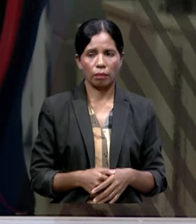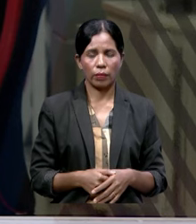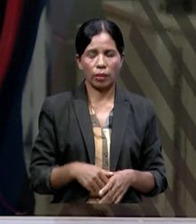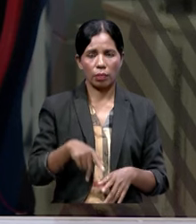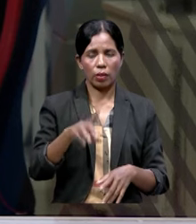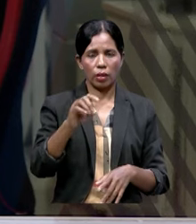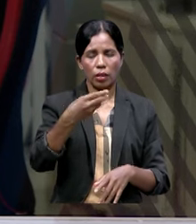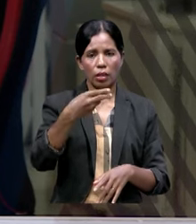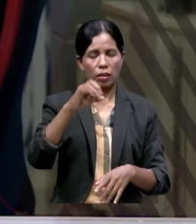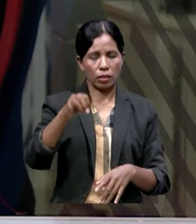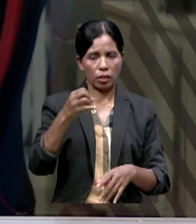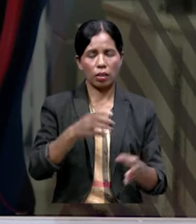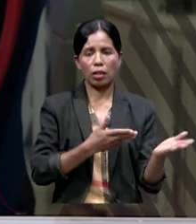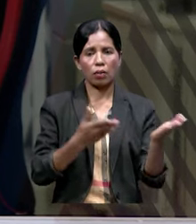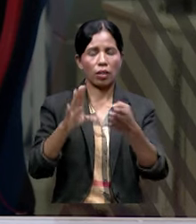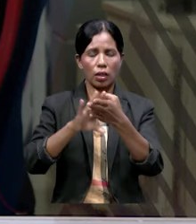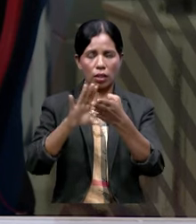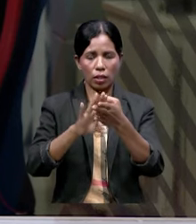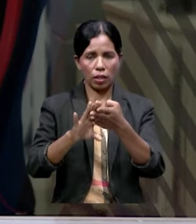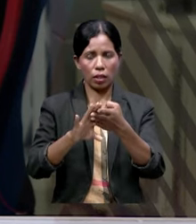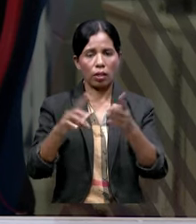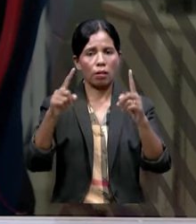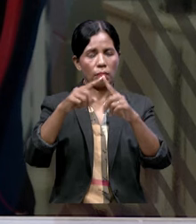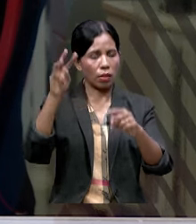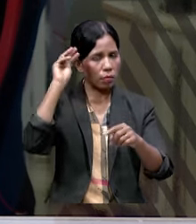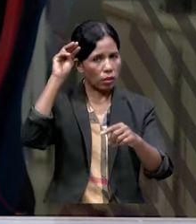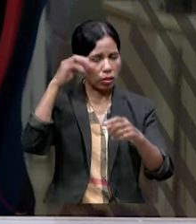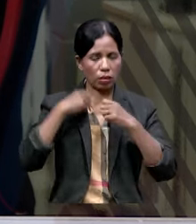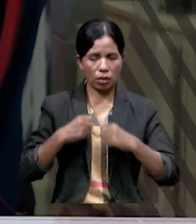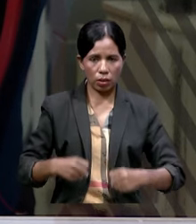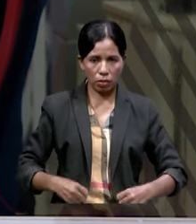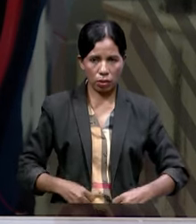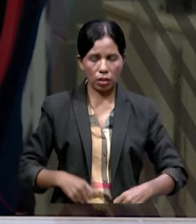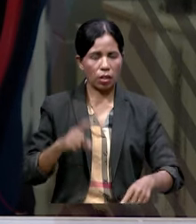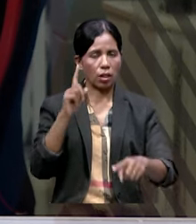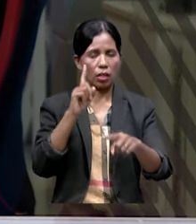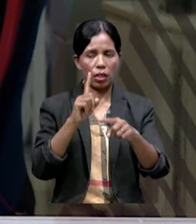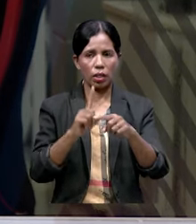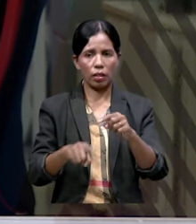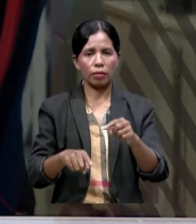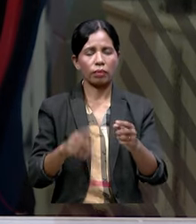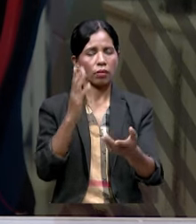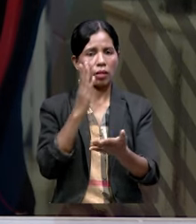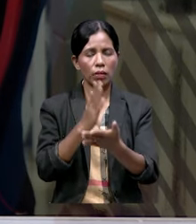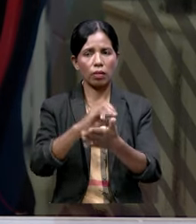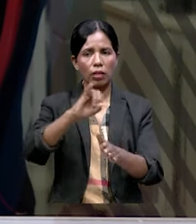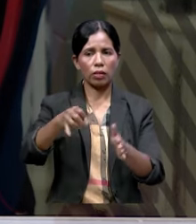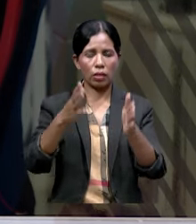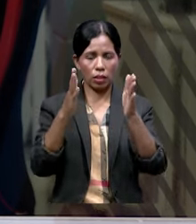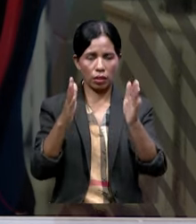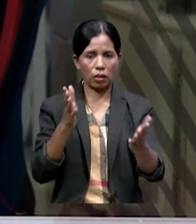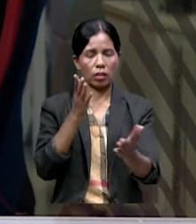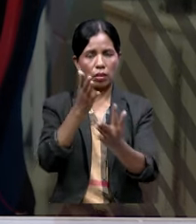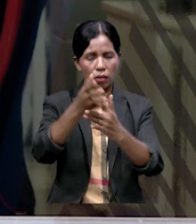Pregazota se haruka karta ofisial ida ba Ministério Saúde, atu la bele limita jornalista hori